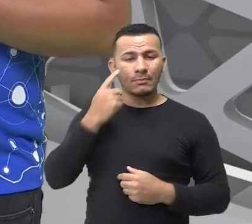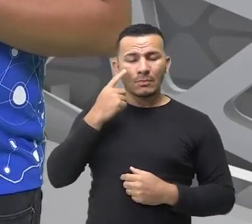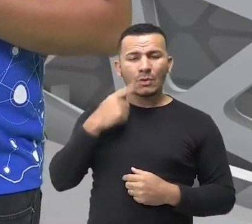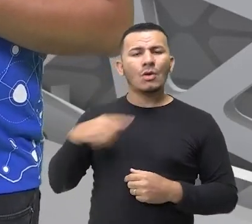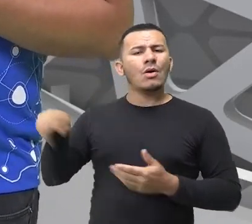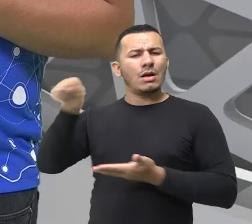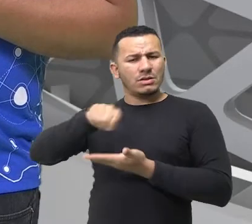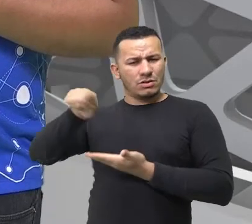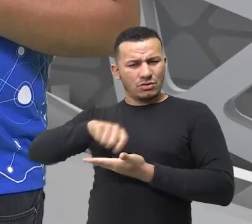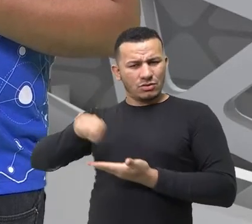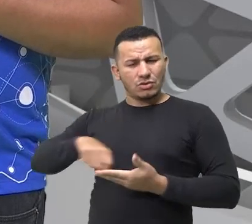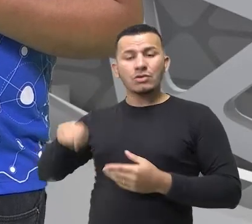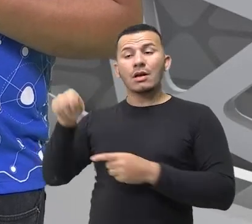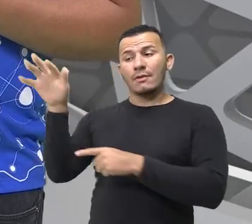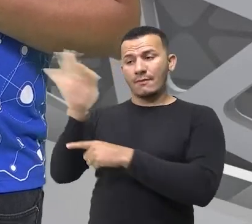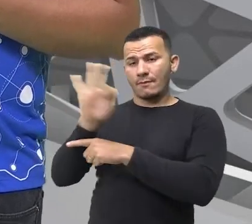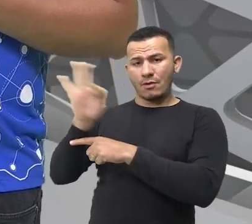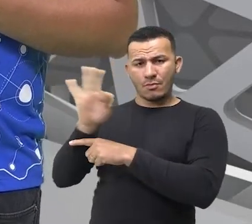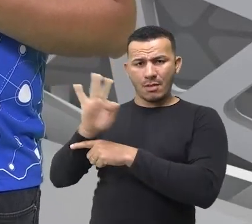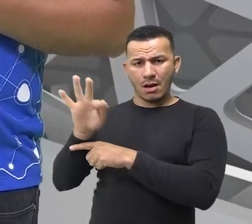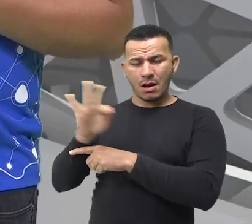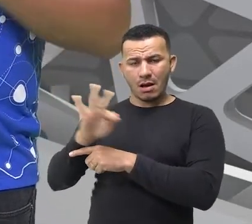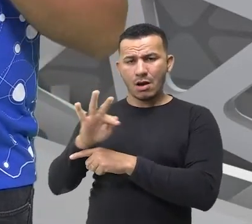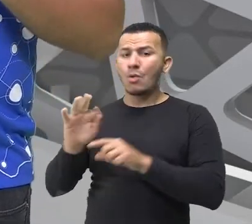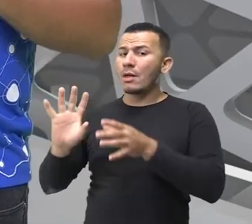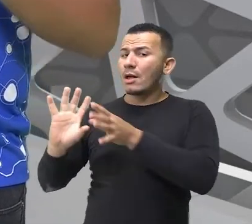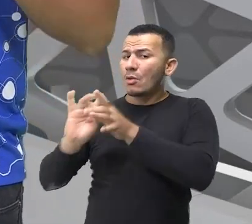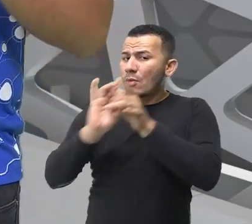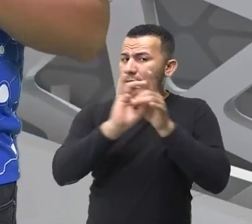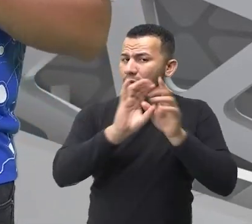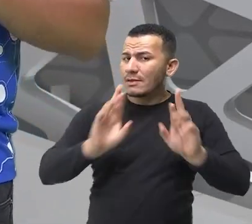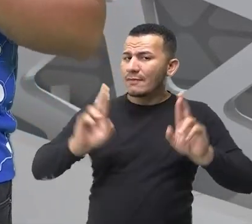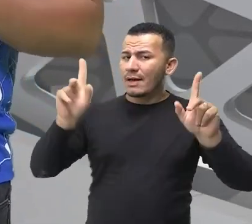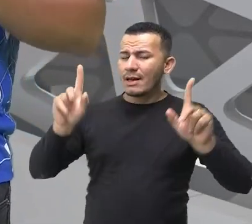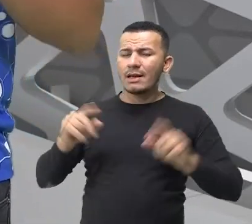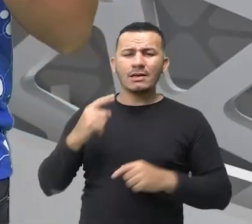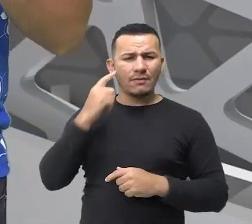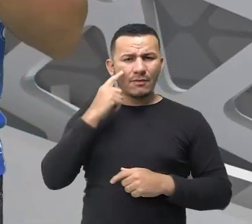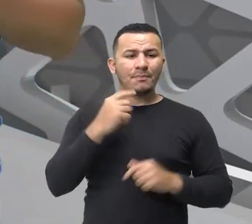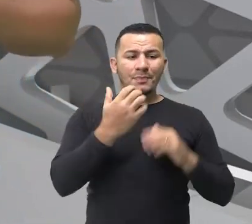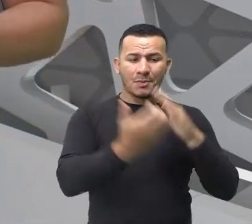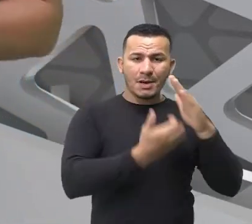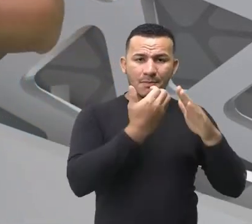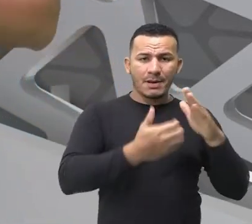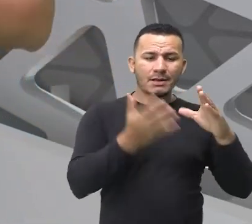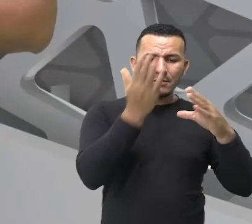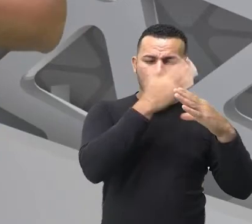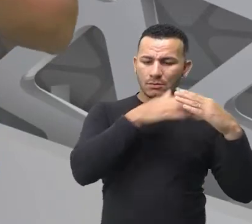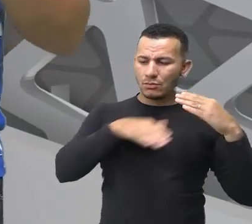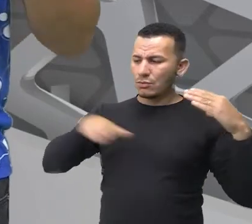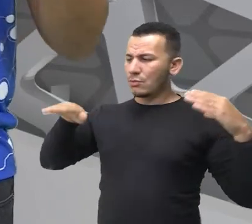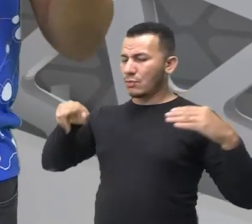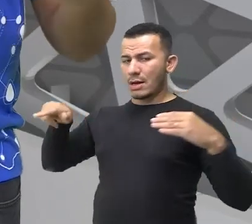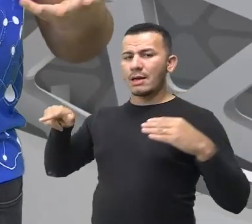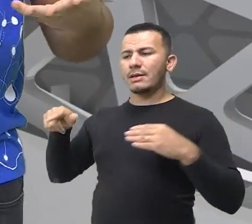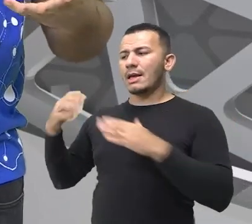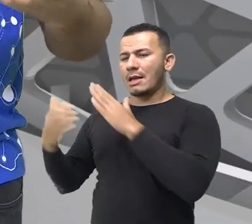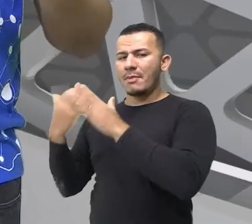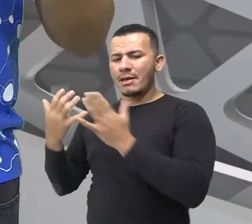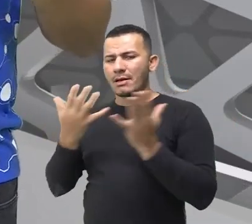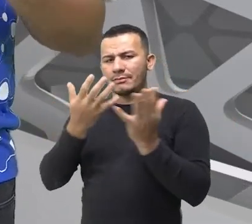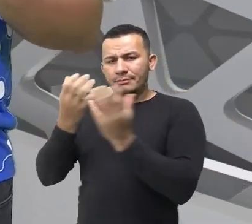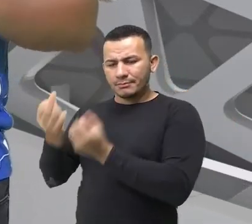formal Nesse contexto nessa situação vocês observam que a carta foi enviada de uma empresa para outra